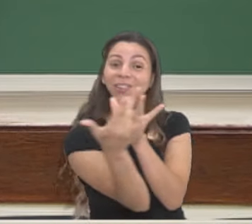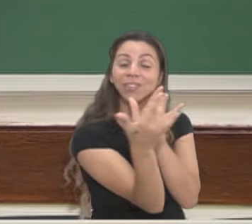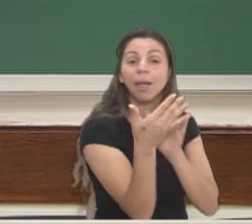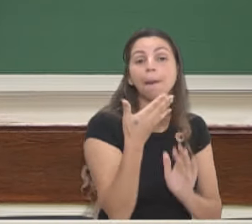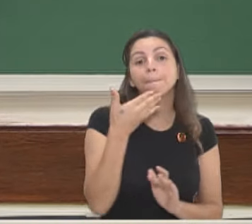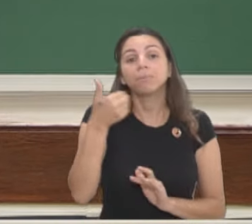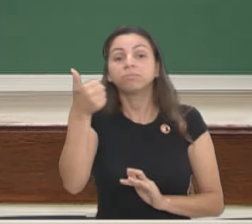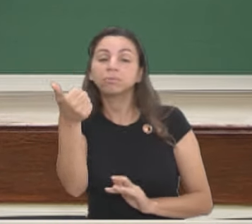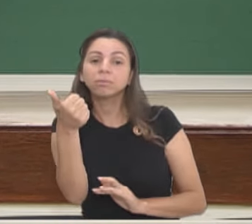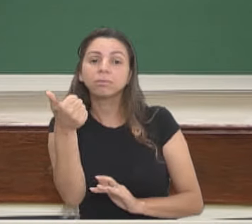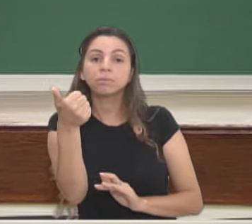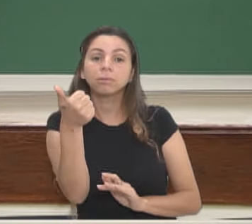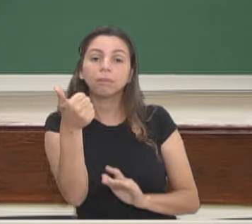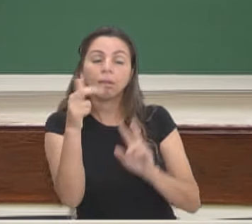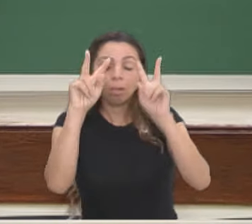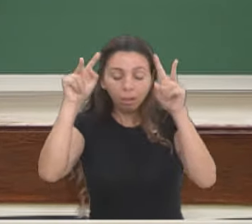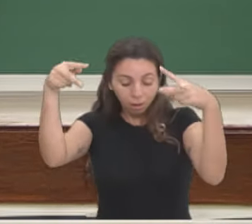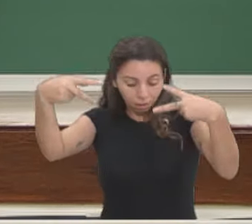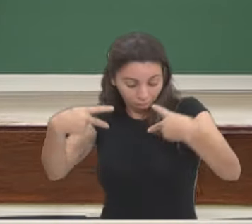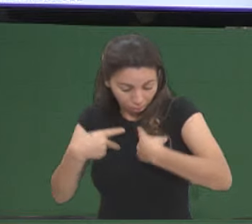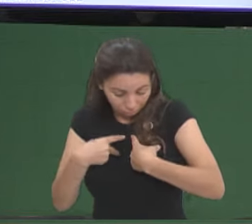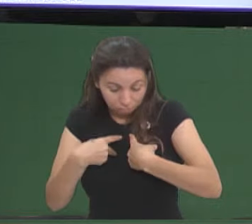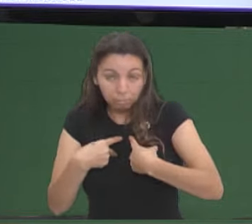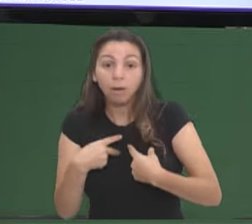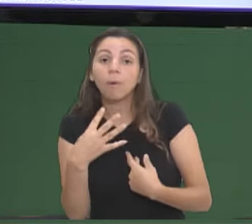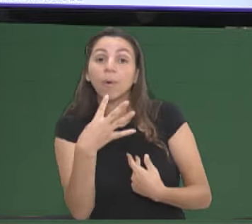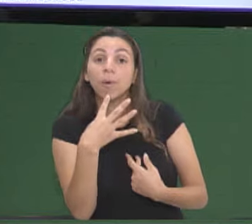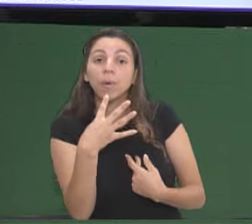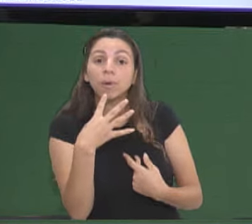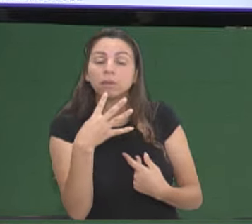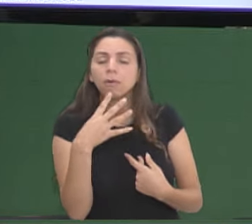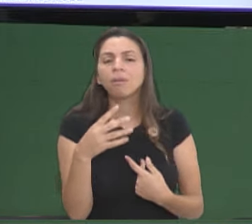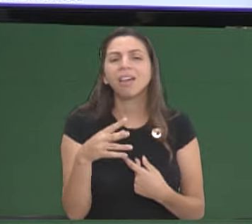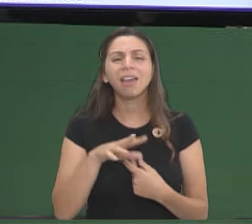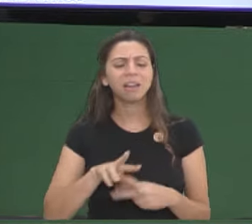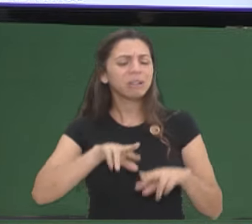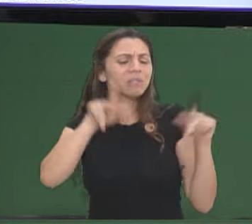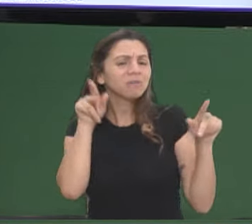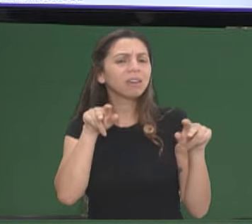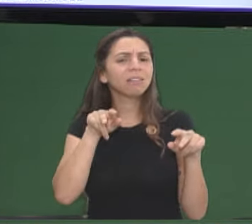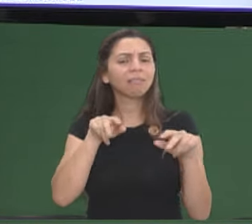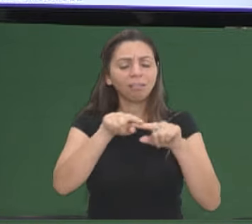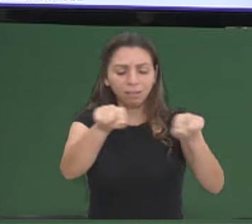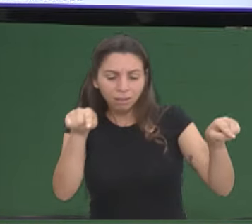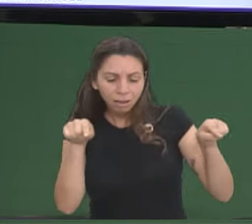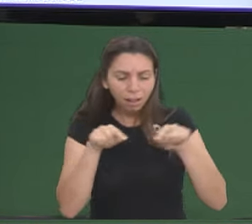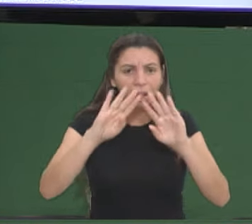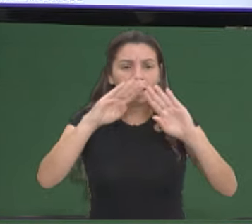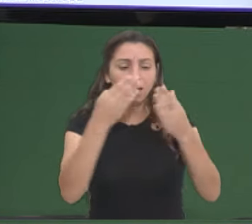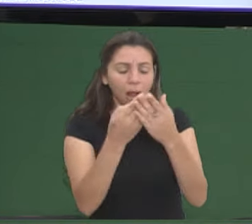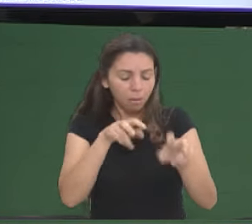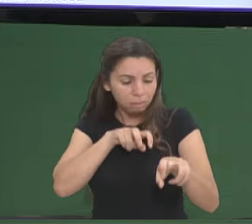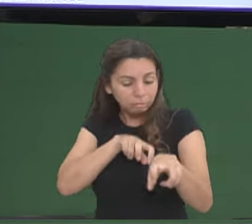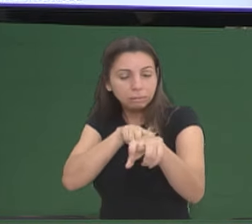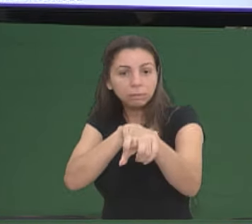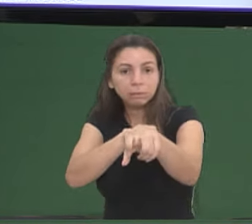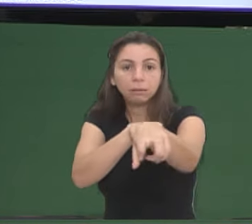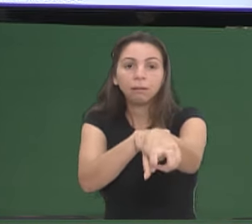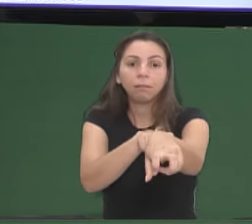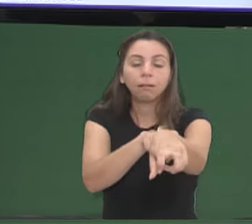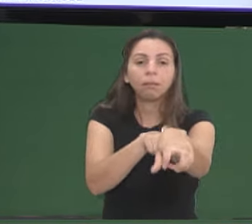é diferente de nós estarmos em uma sala de aula sentados em fileiras e prestando atenção um atrás do outro, né?